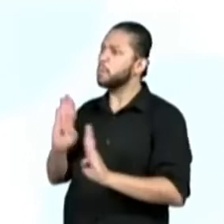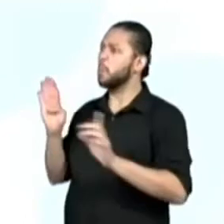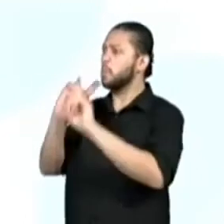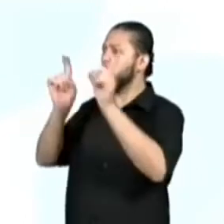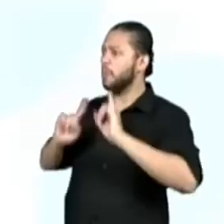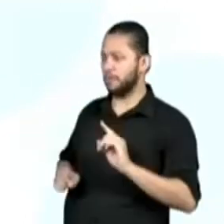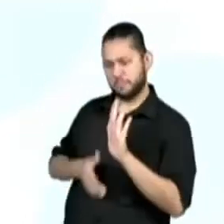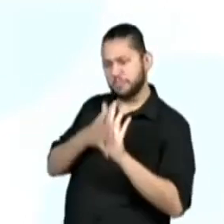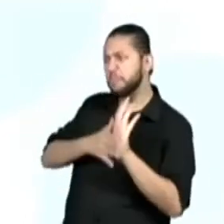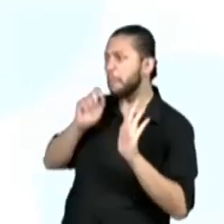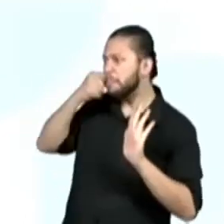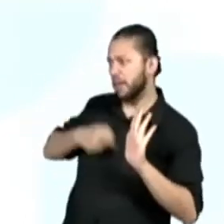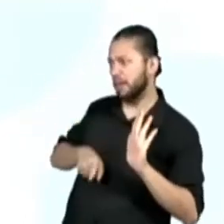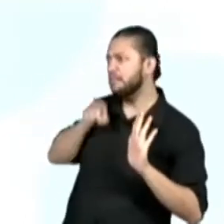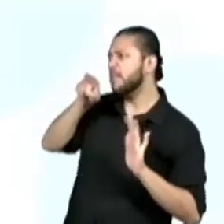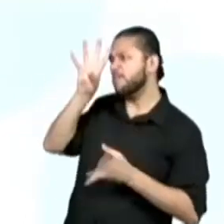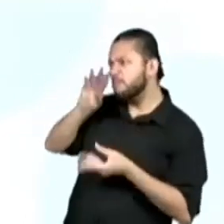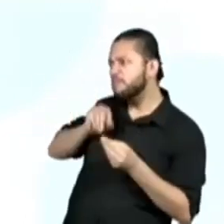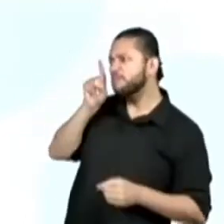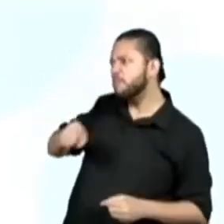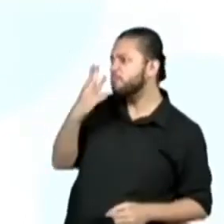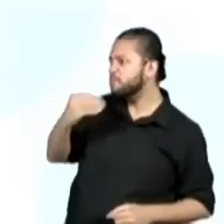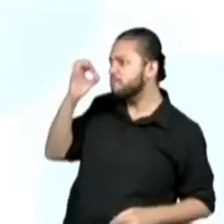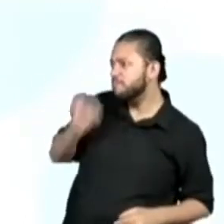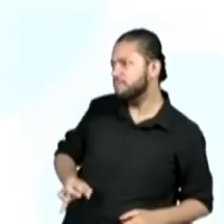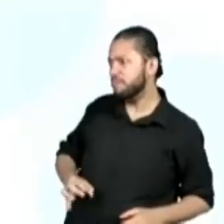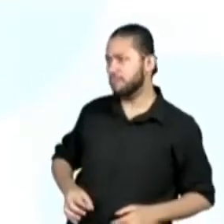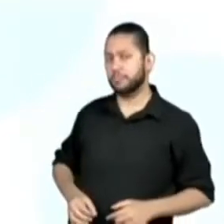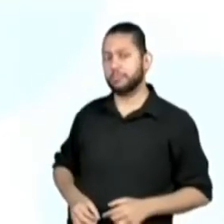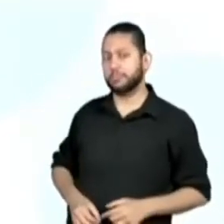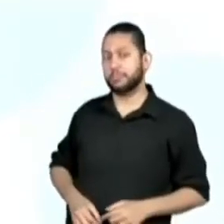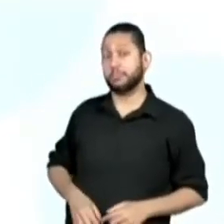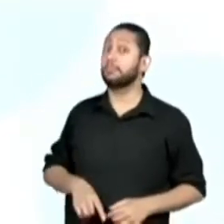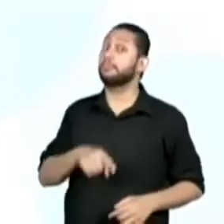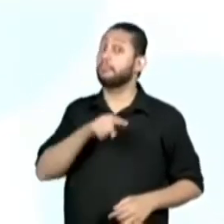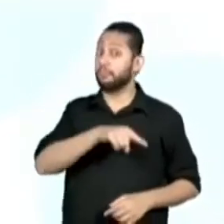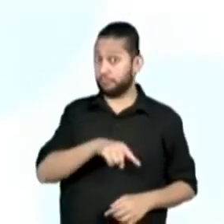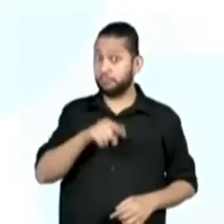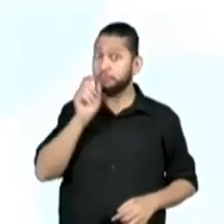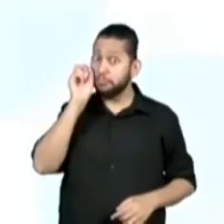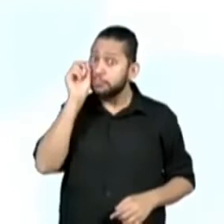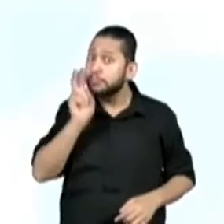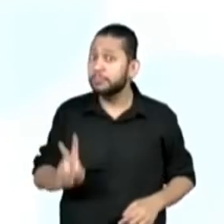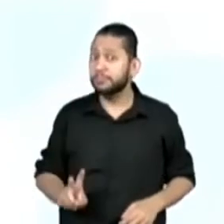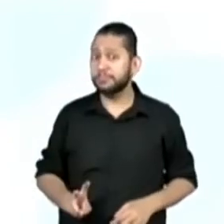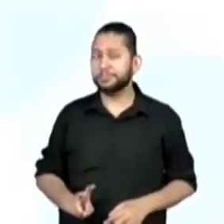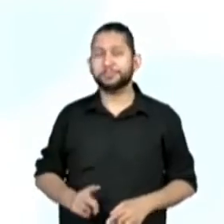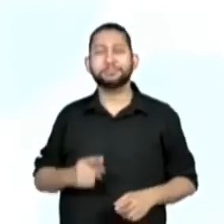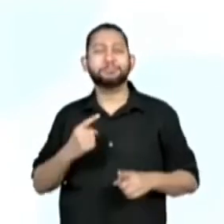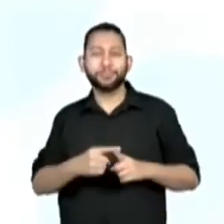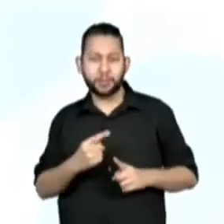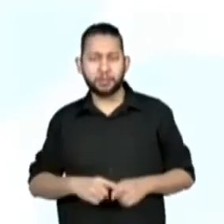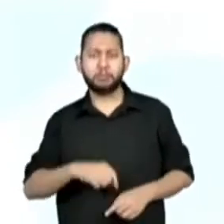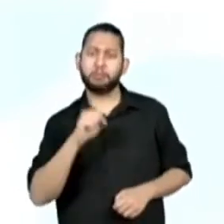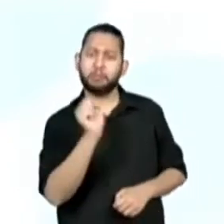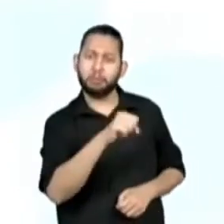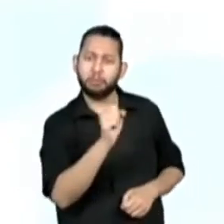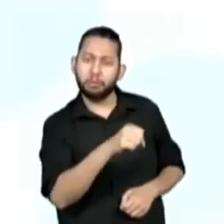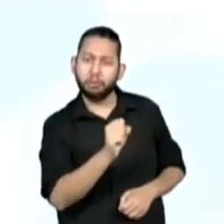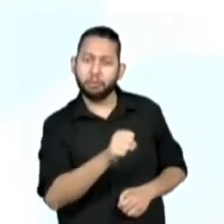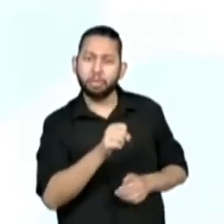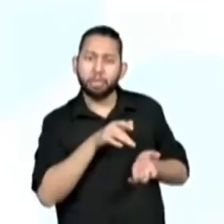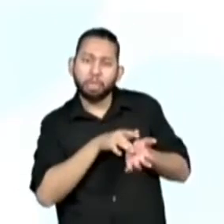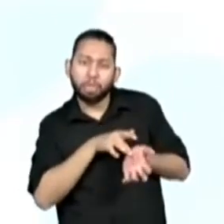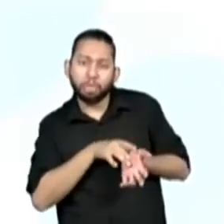Tu és o lobo. Então, muito bem, eles estão prestando atenção, ó, porque A primeira não abriu, a segunda, quando eu perguntei, eles